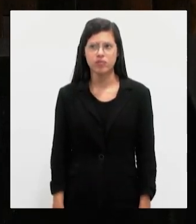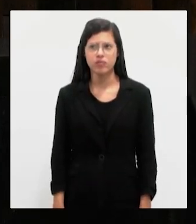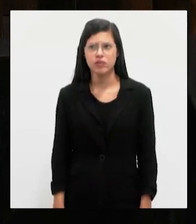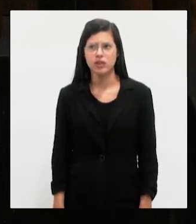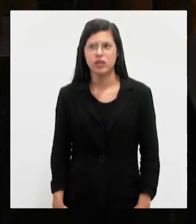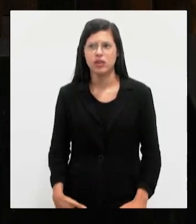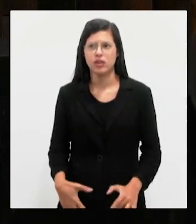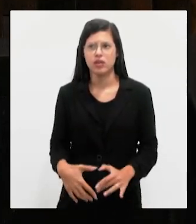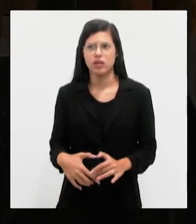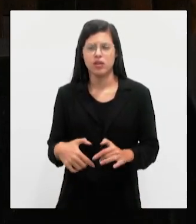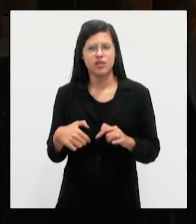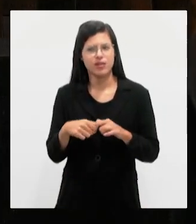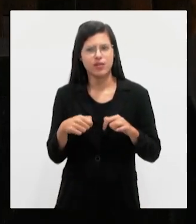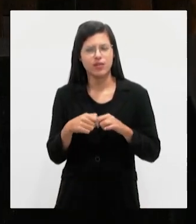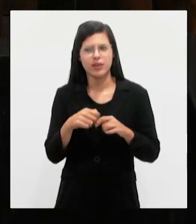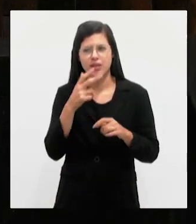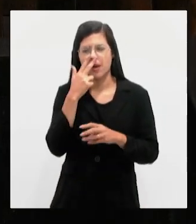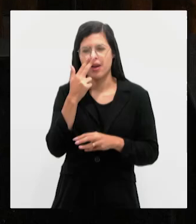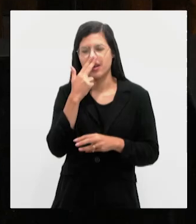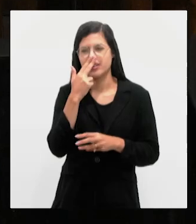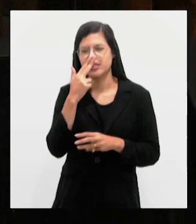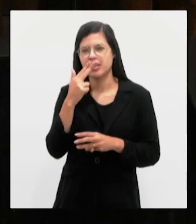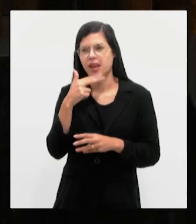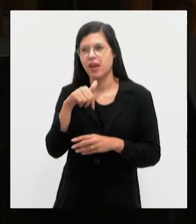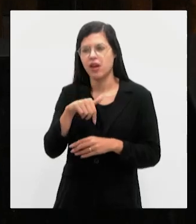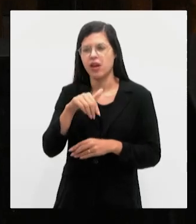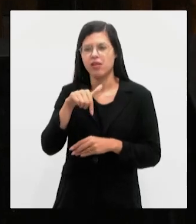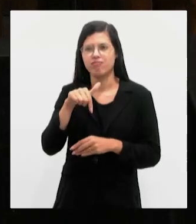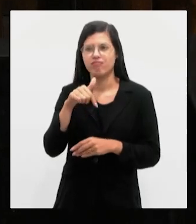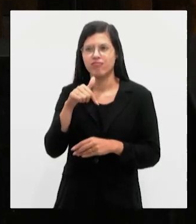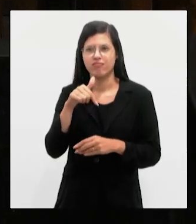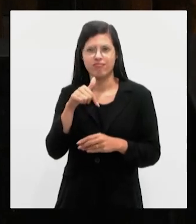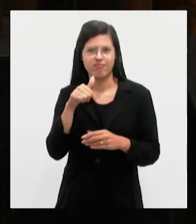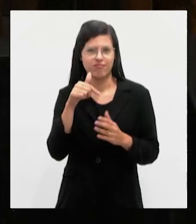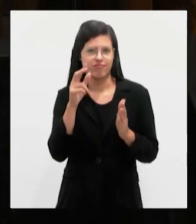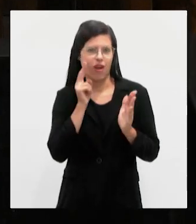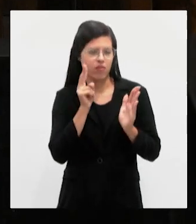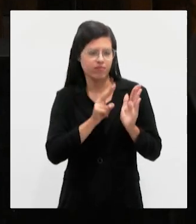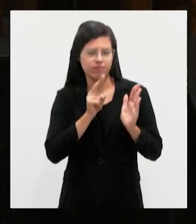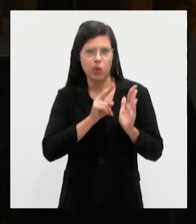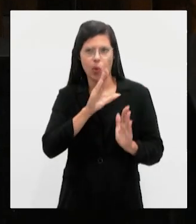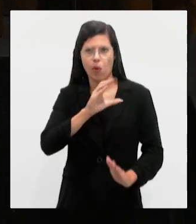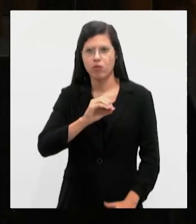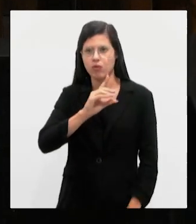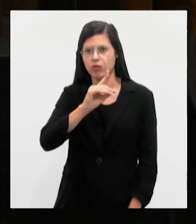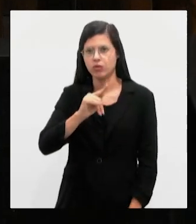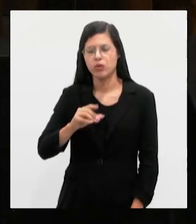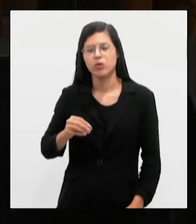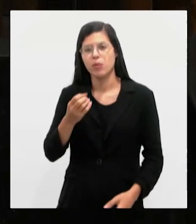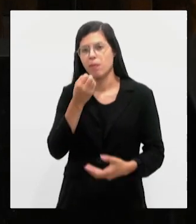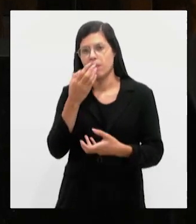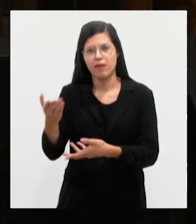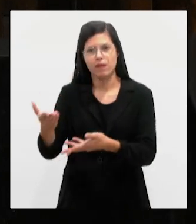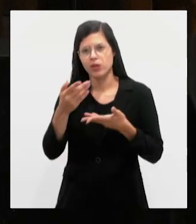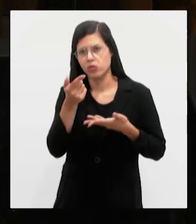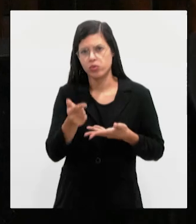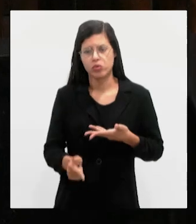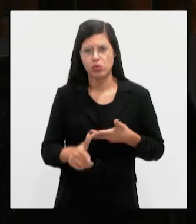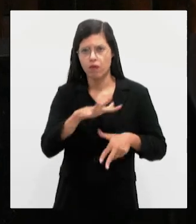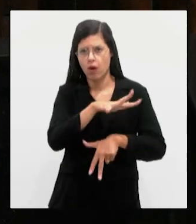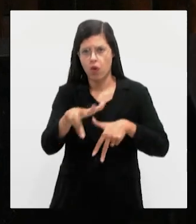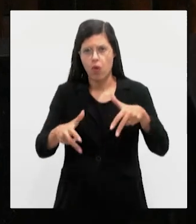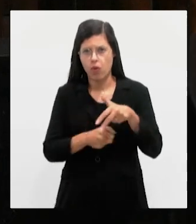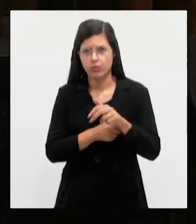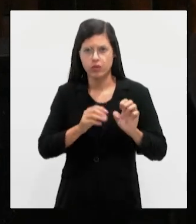fazem uma verdadeira maratona no Código Penal. Bom, bem-vindo novamente à corrupção da esquerda. E aí eu vejo